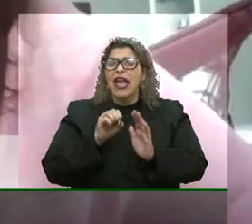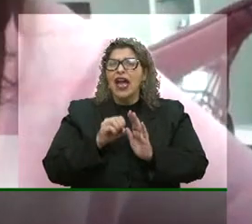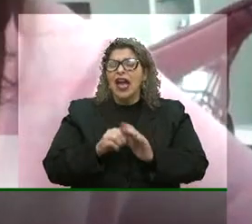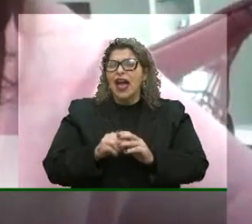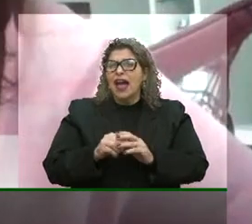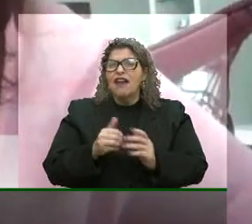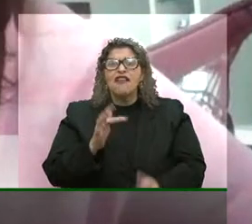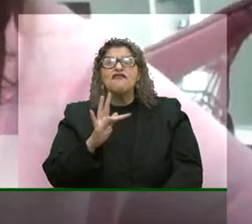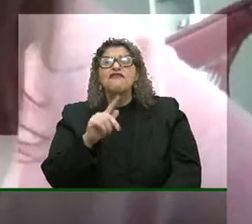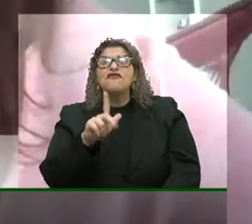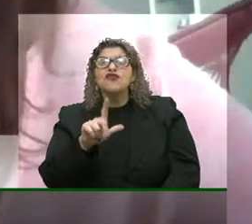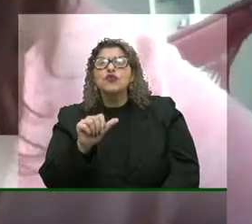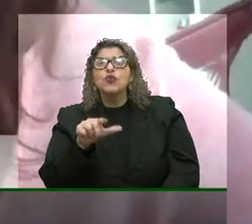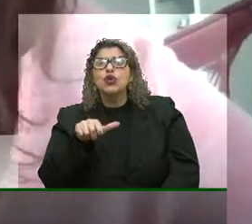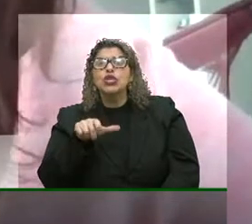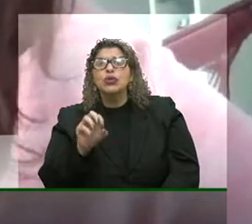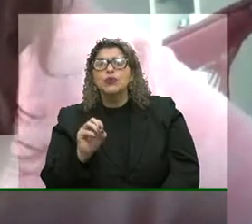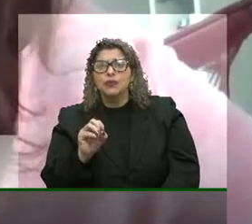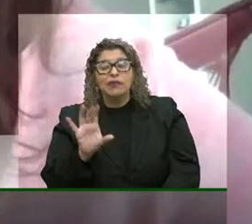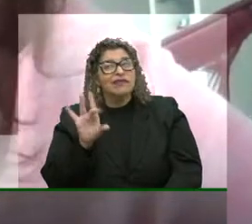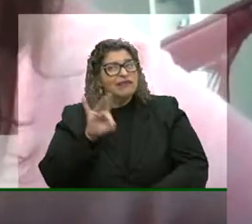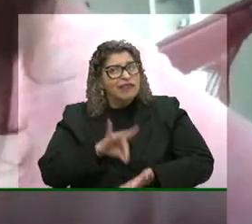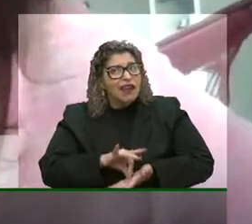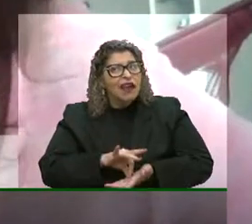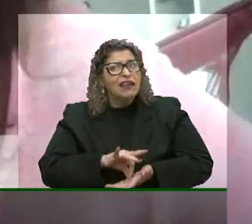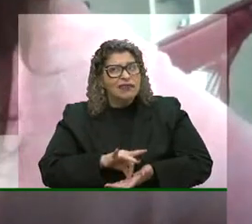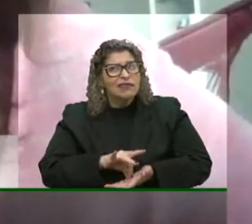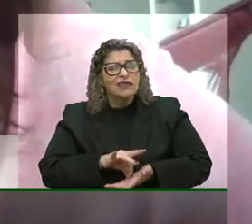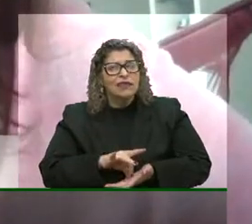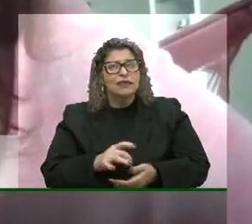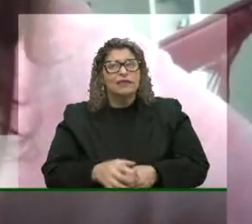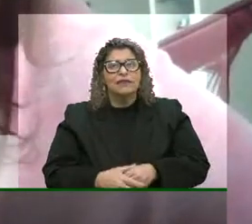onde ele, de fato,